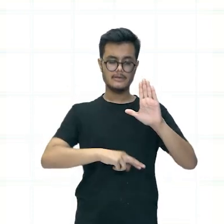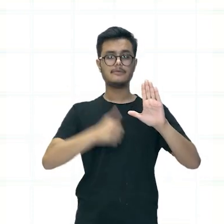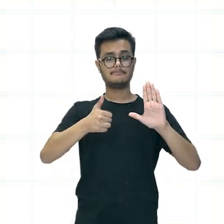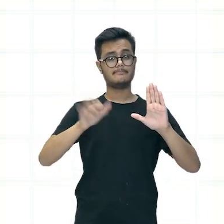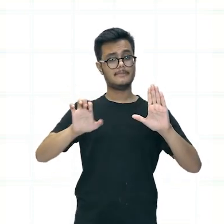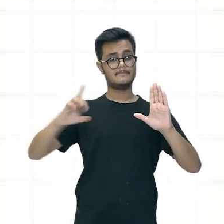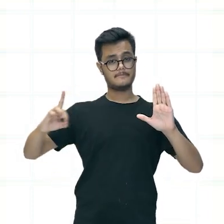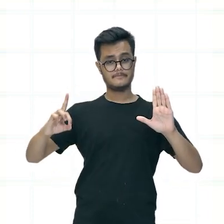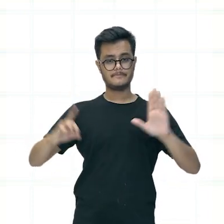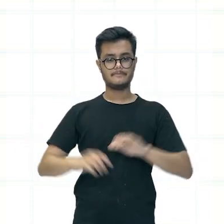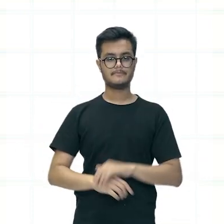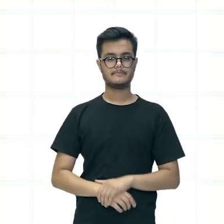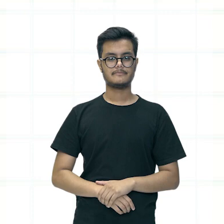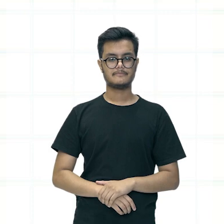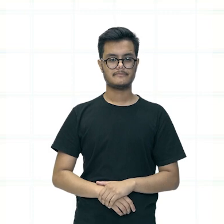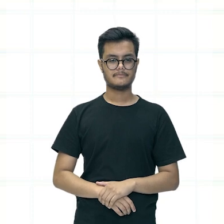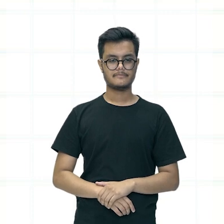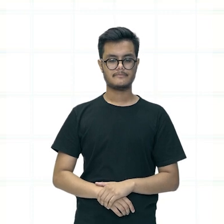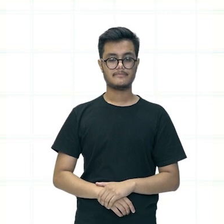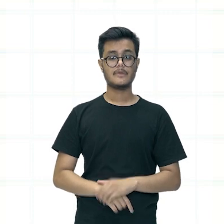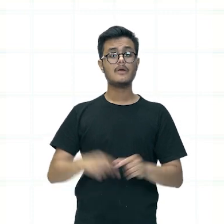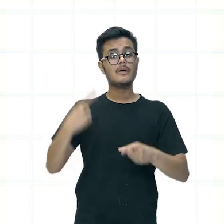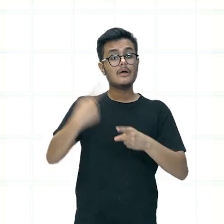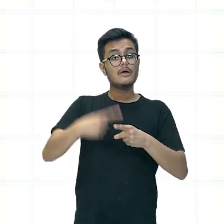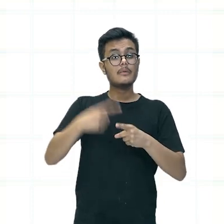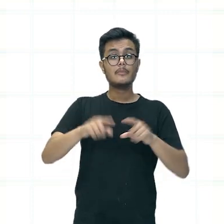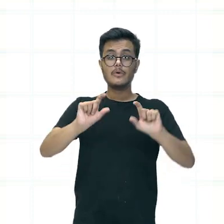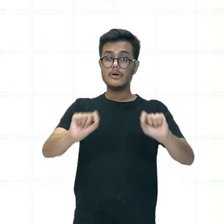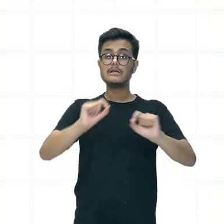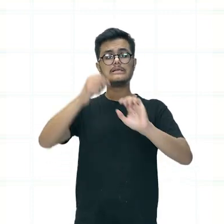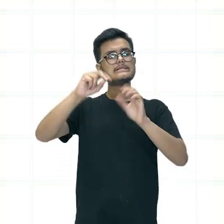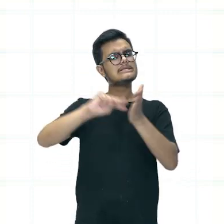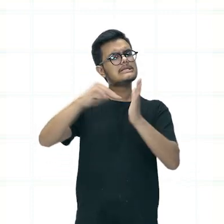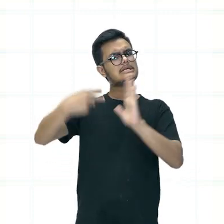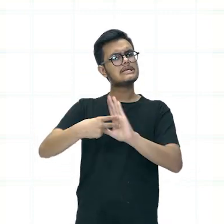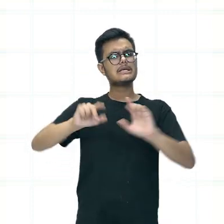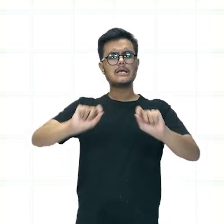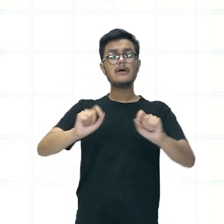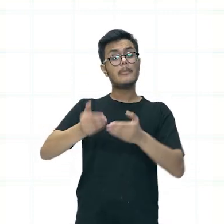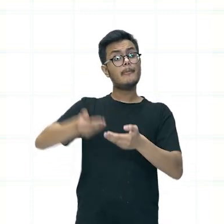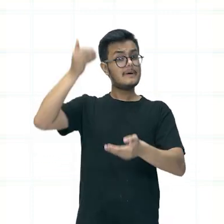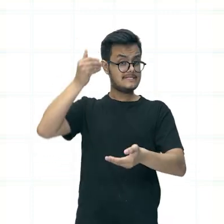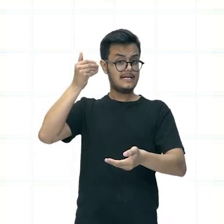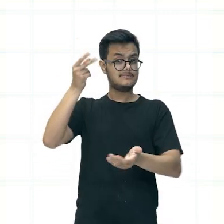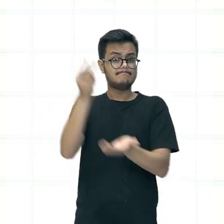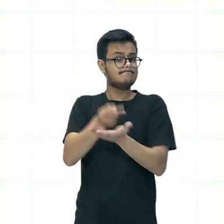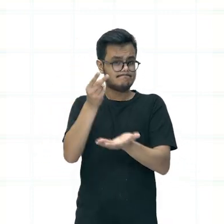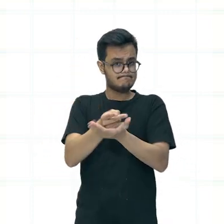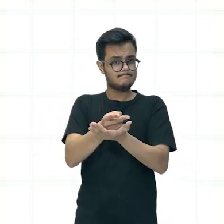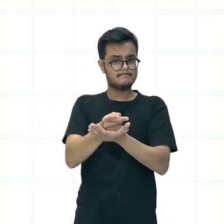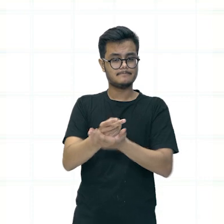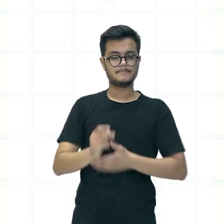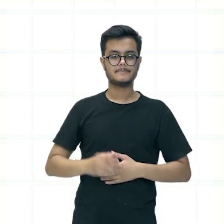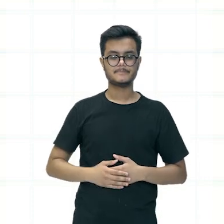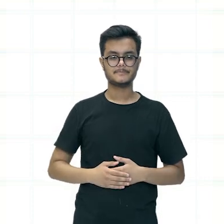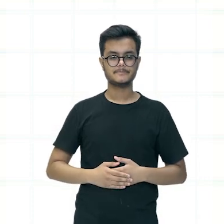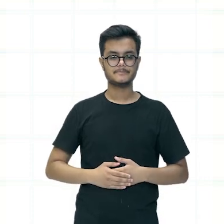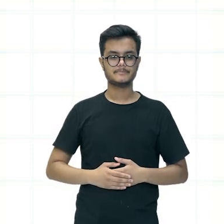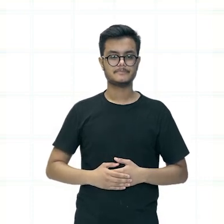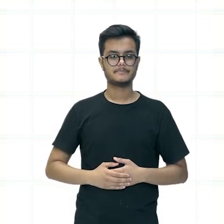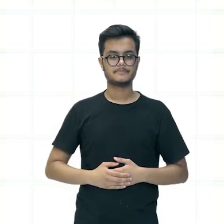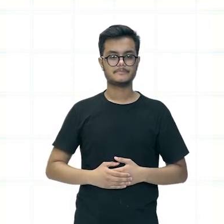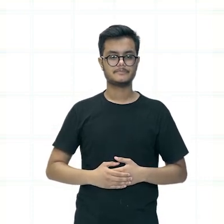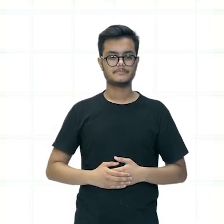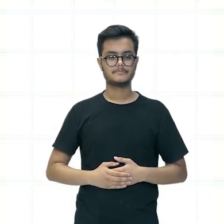ter o ED no final, porque esse ED ele caracteriza o passado, ok? Carry, que é